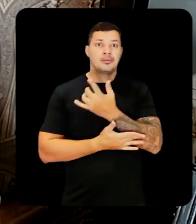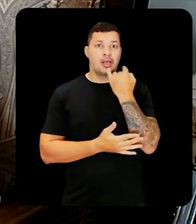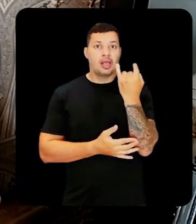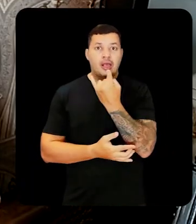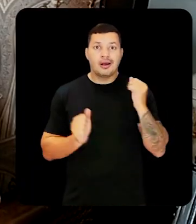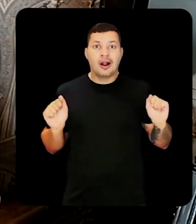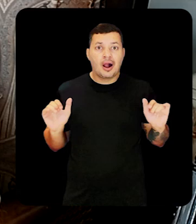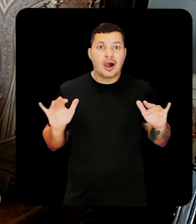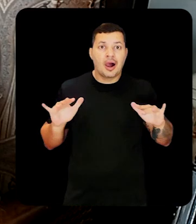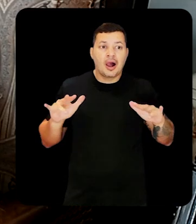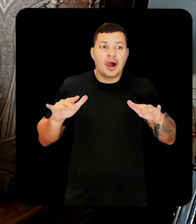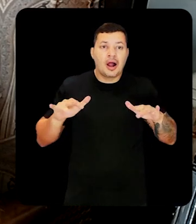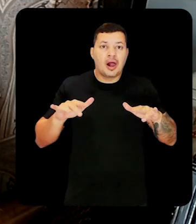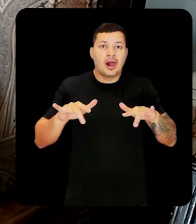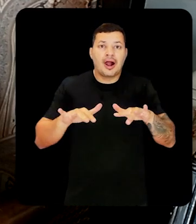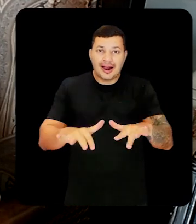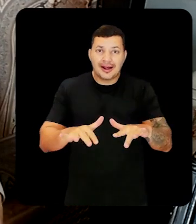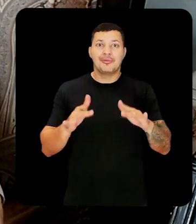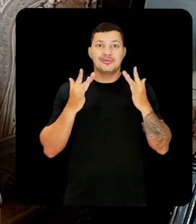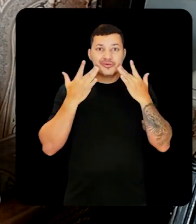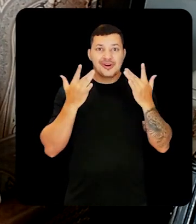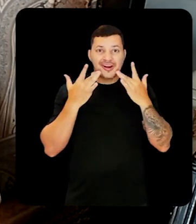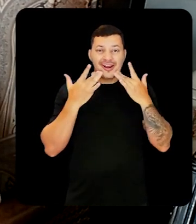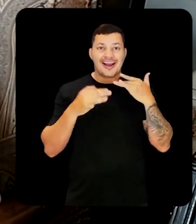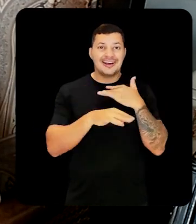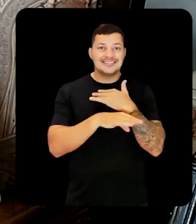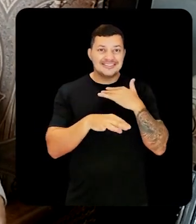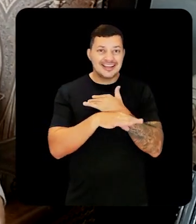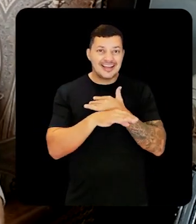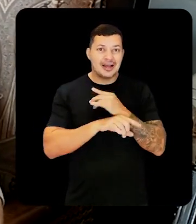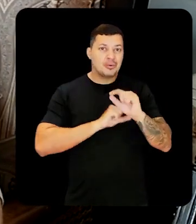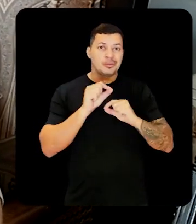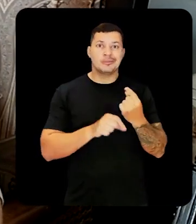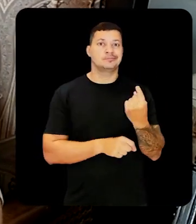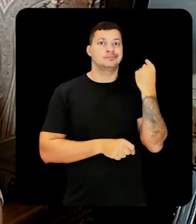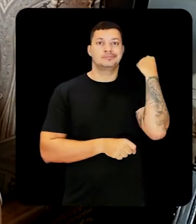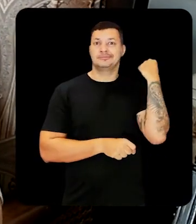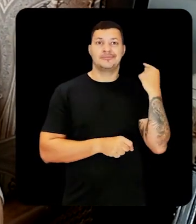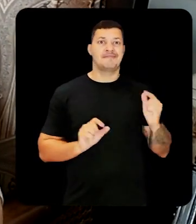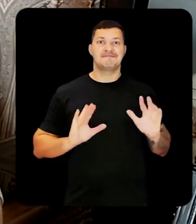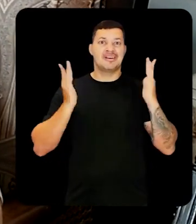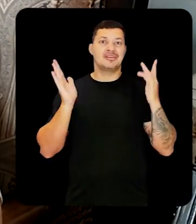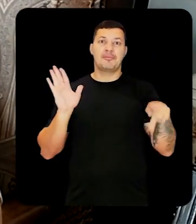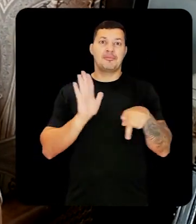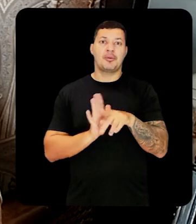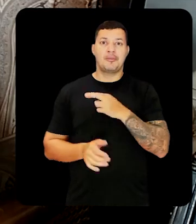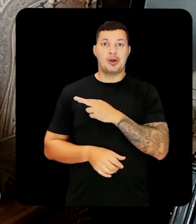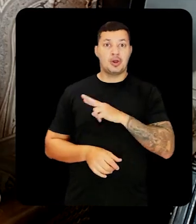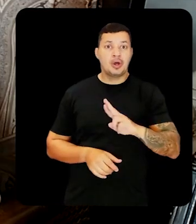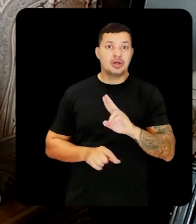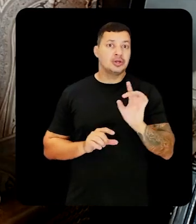as pessoas a virem à cidade, e no passado, festas